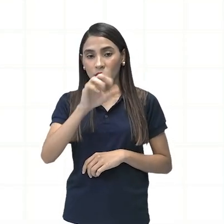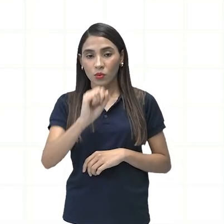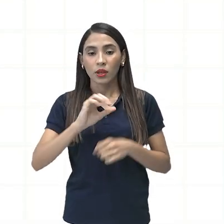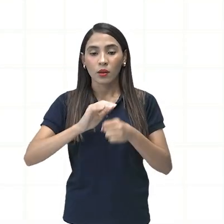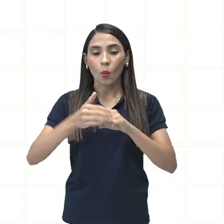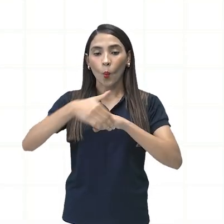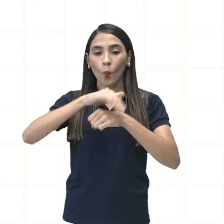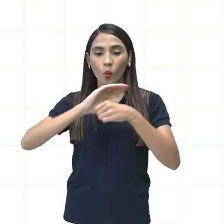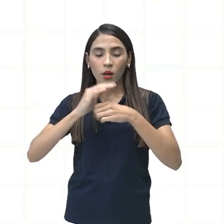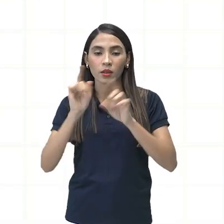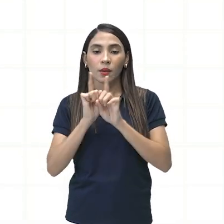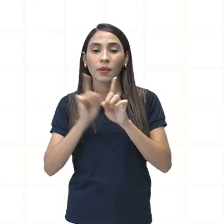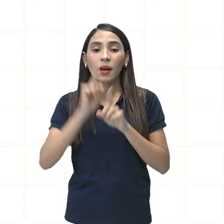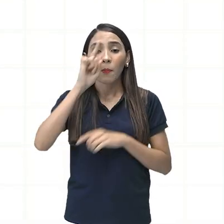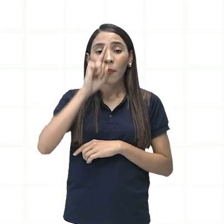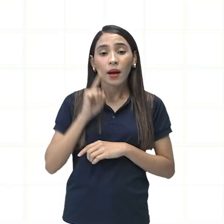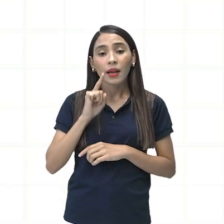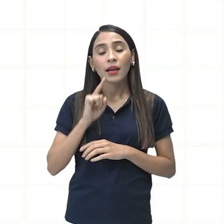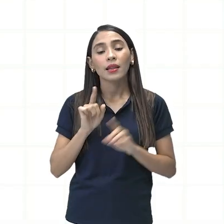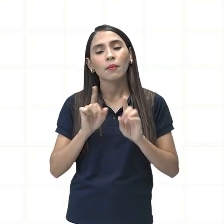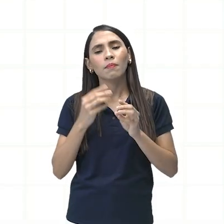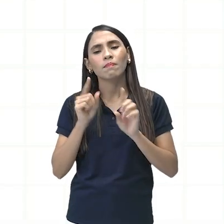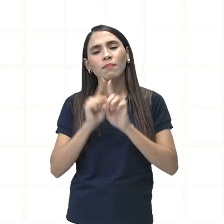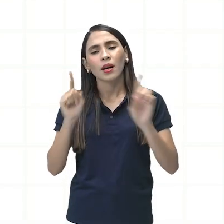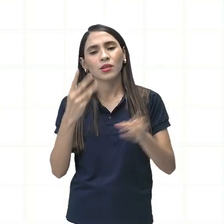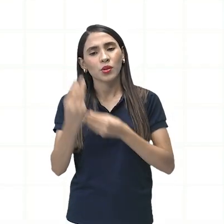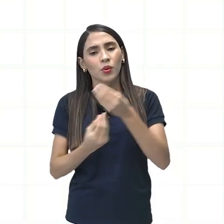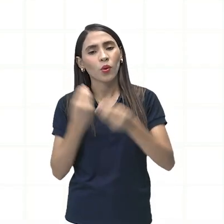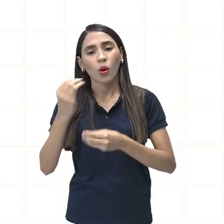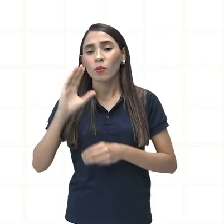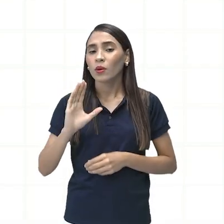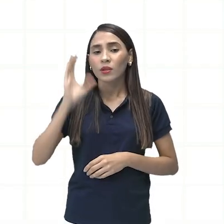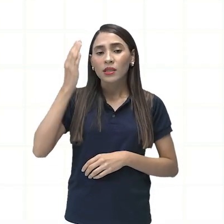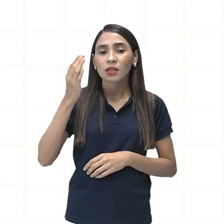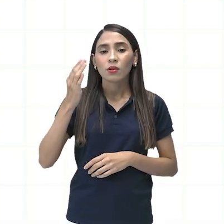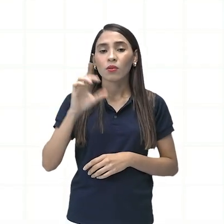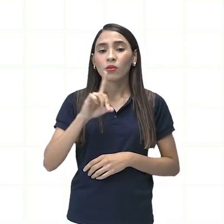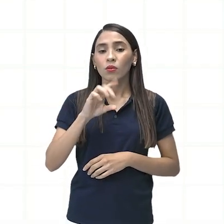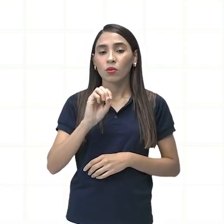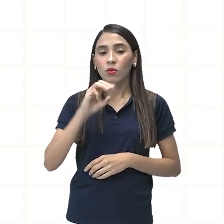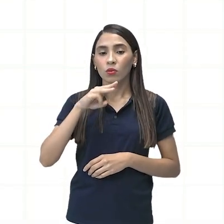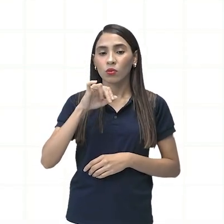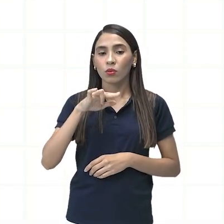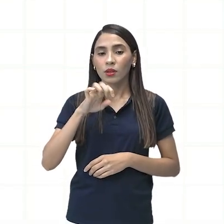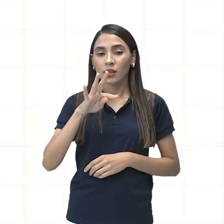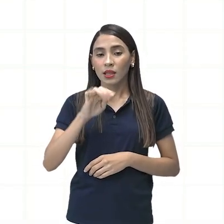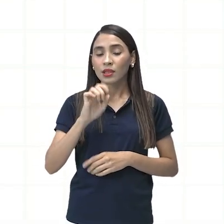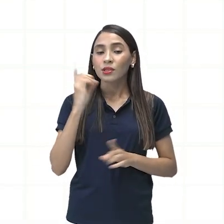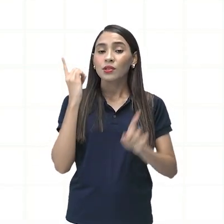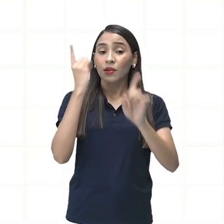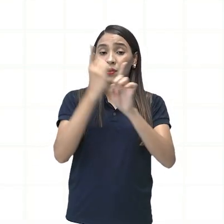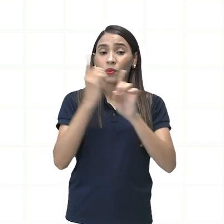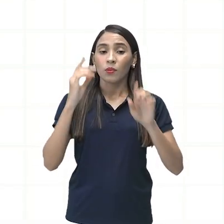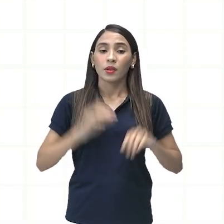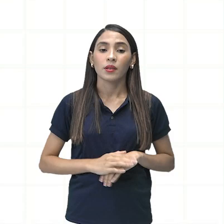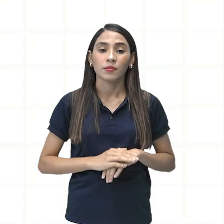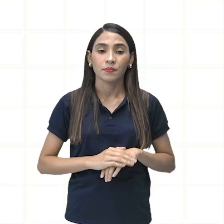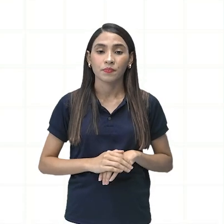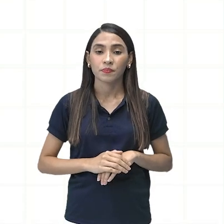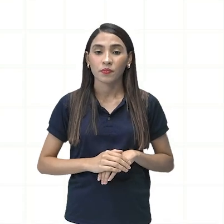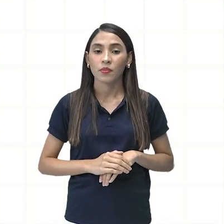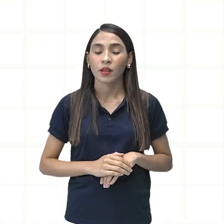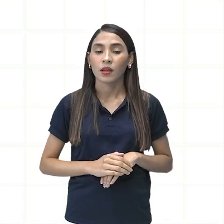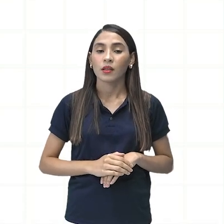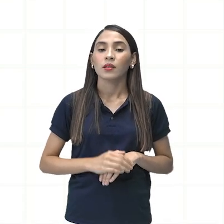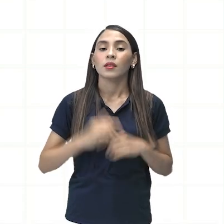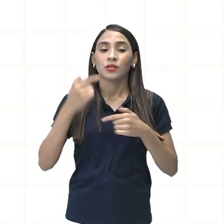como a coloração amarela. Como que ele descobriu quem era dominante? Vejam só. Então, nessa nossa geração P, chamada